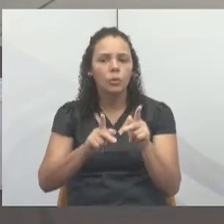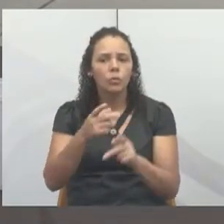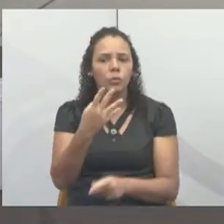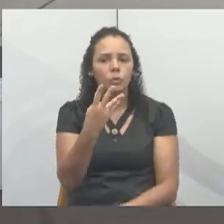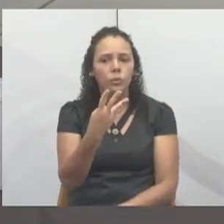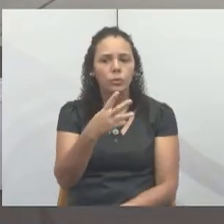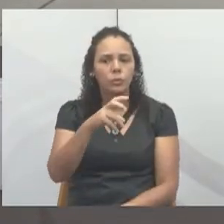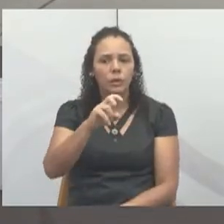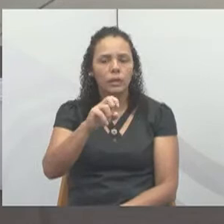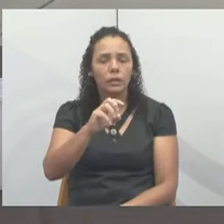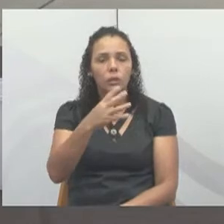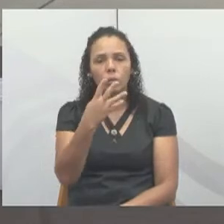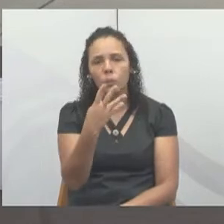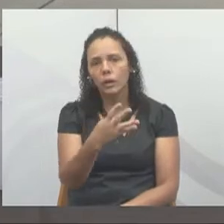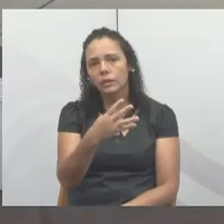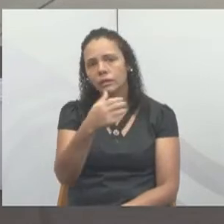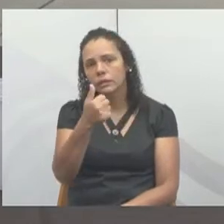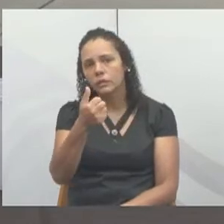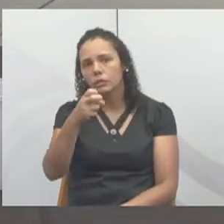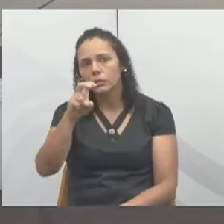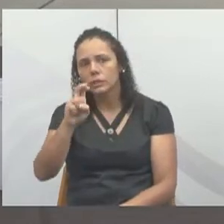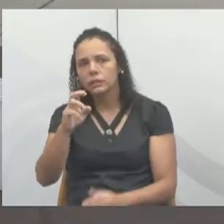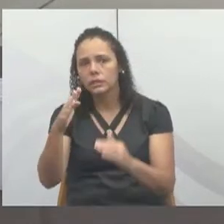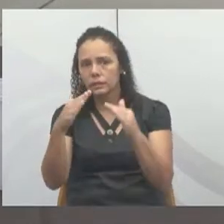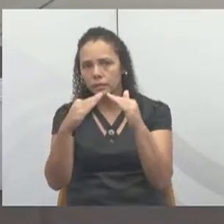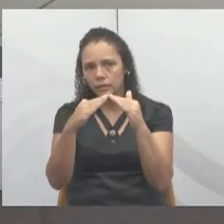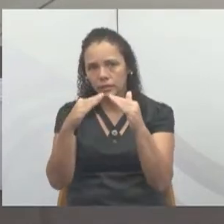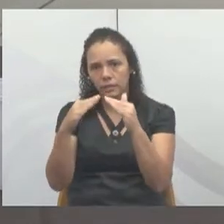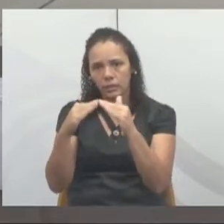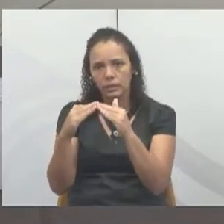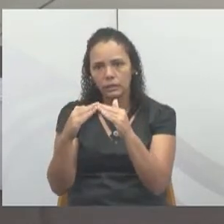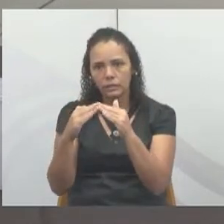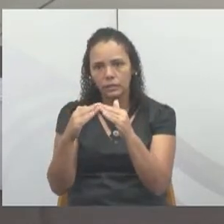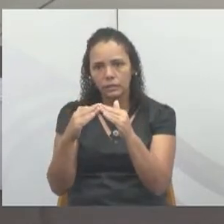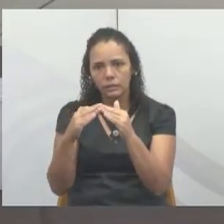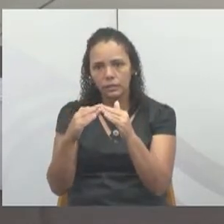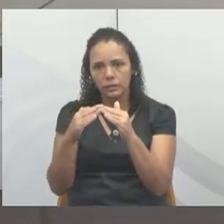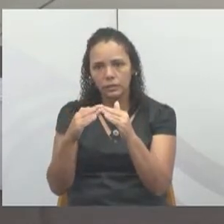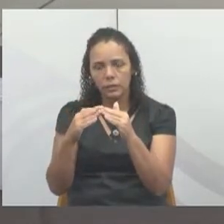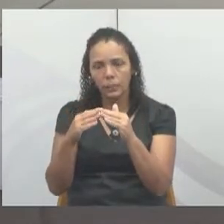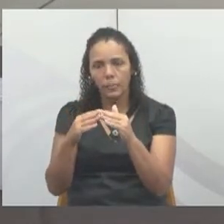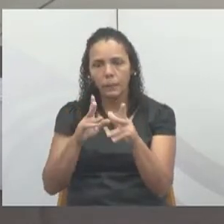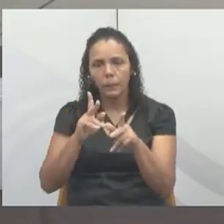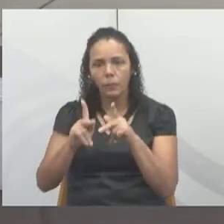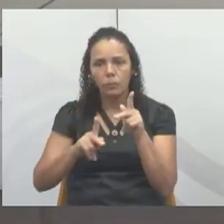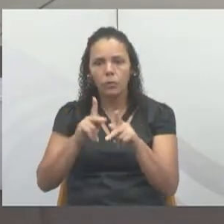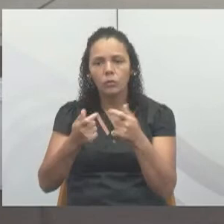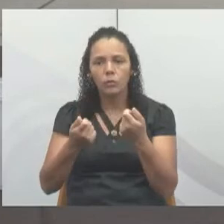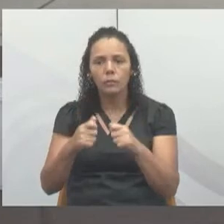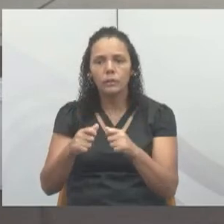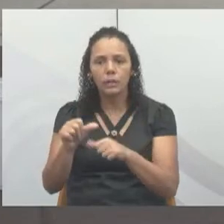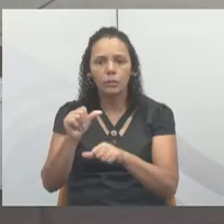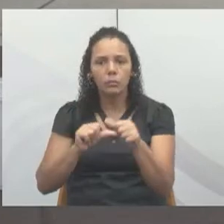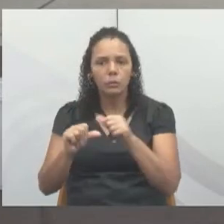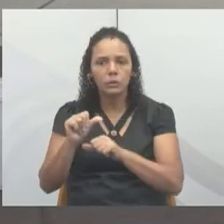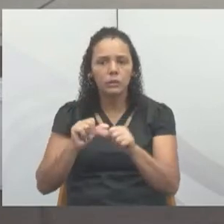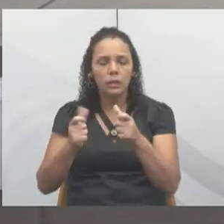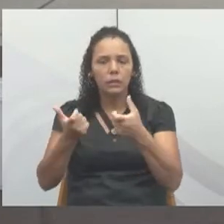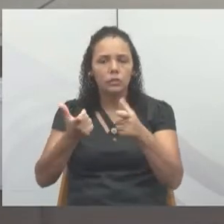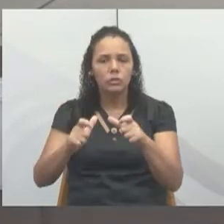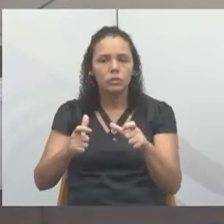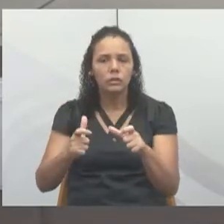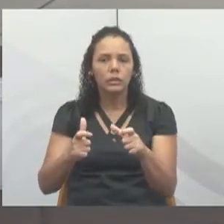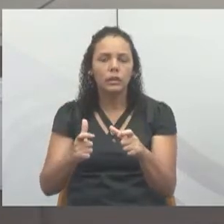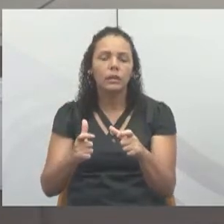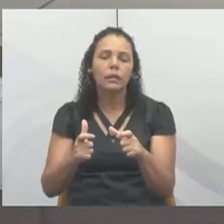415 casa popular que está lá? O que eles têm que fazer ali é sair da beira do valetão e continuar lá. O que tem que